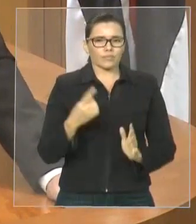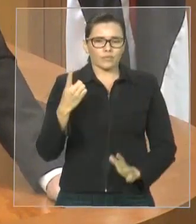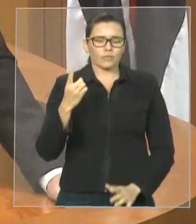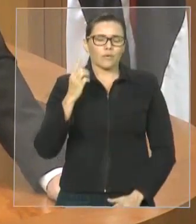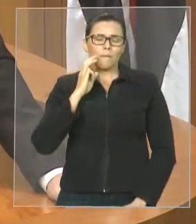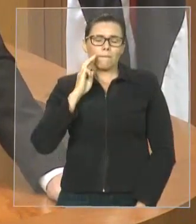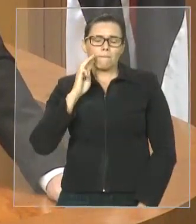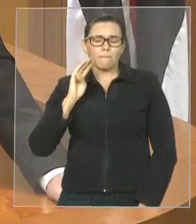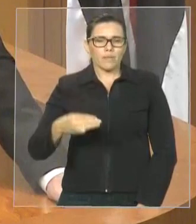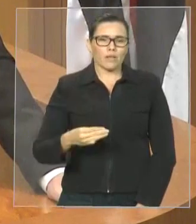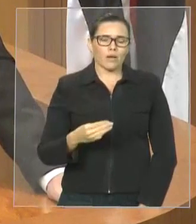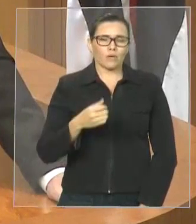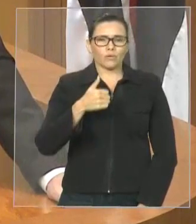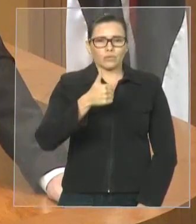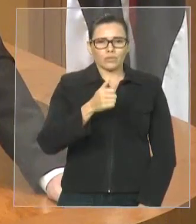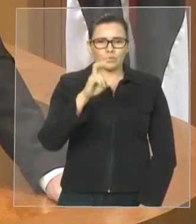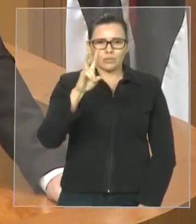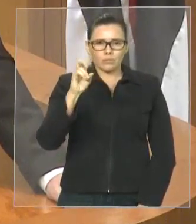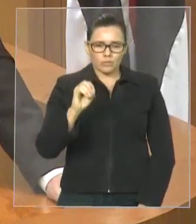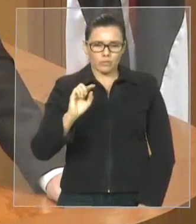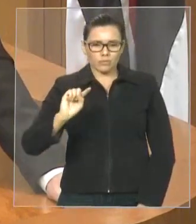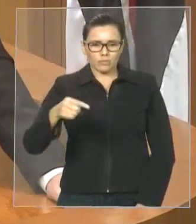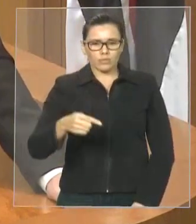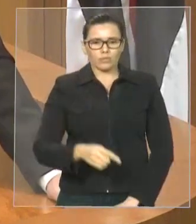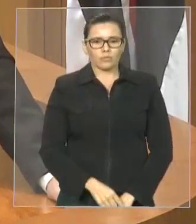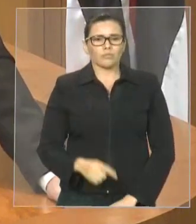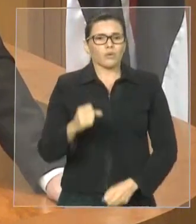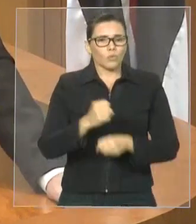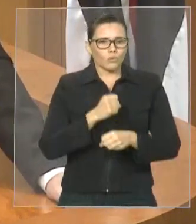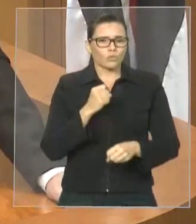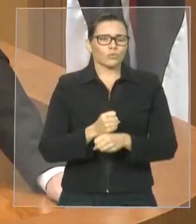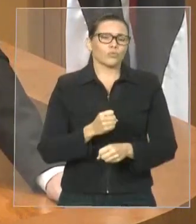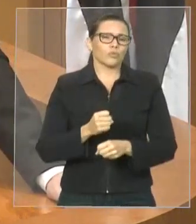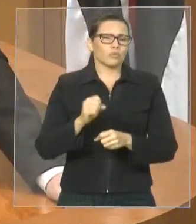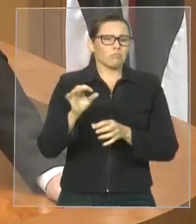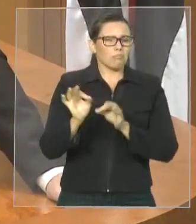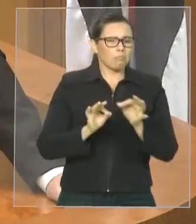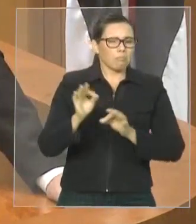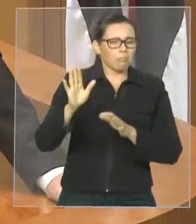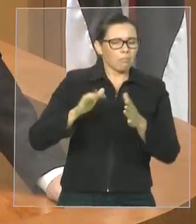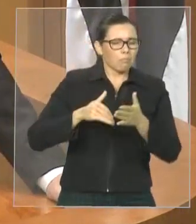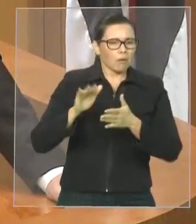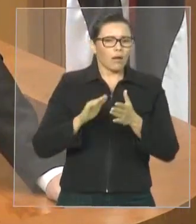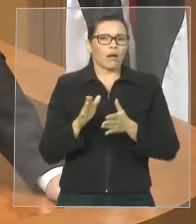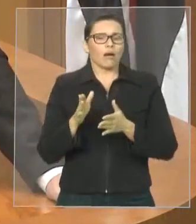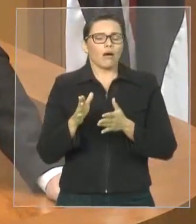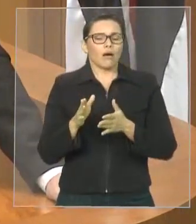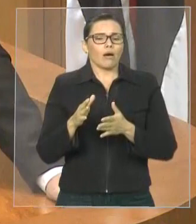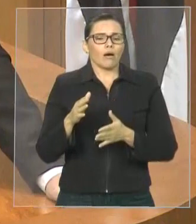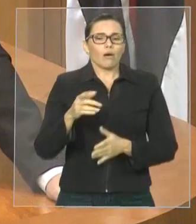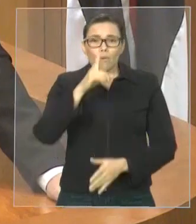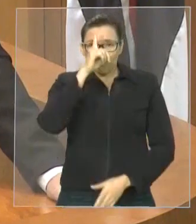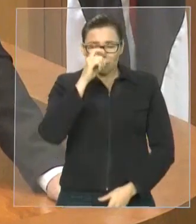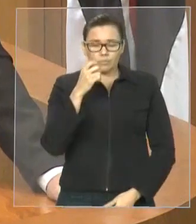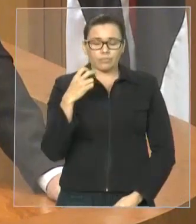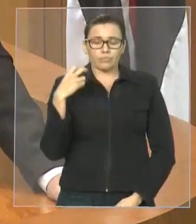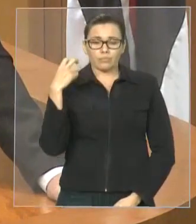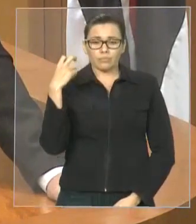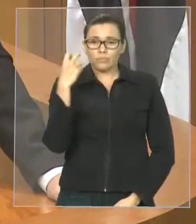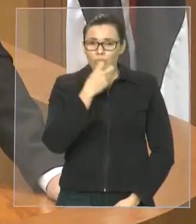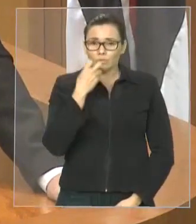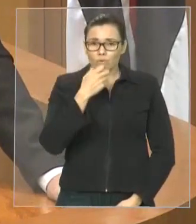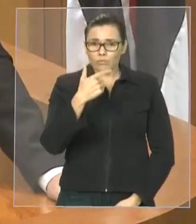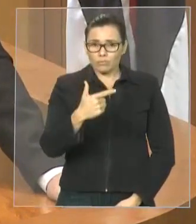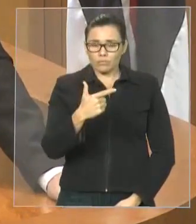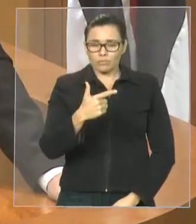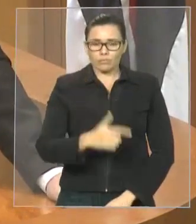1.150.000 para reformar o Hospital Socorrão 2. O dinheiro foi encaminhado à secretaria e vocês sabem o que foi que